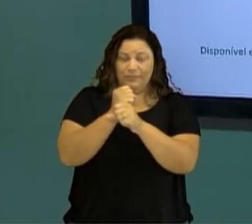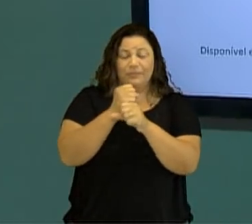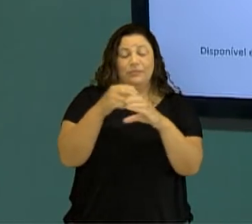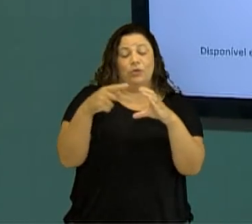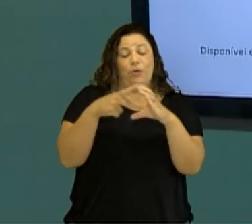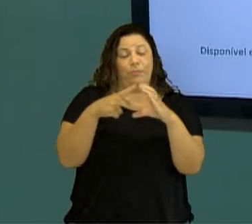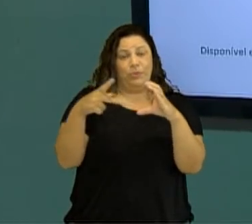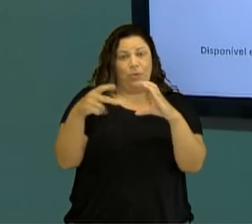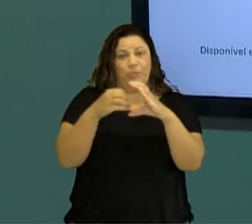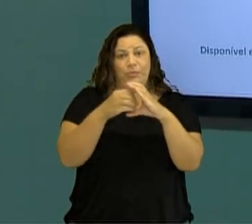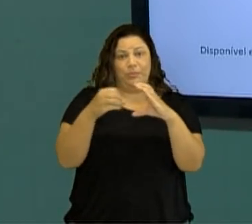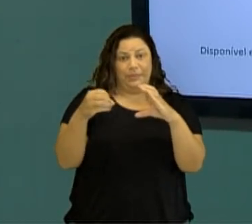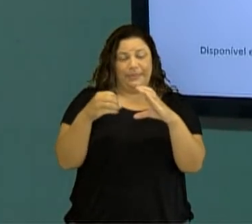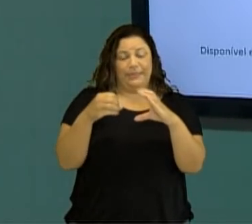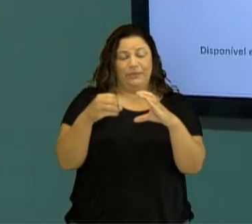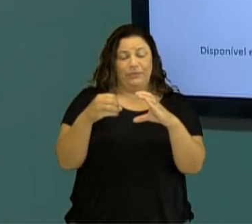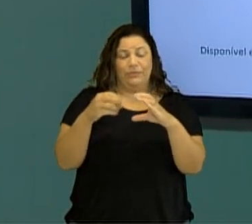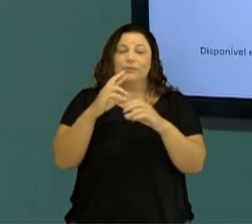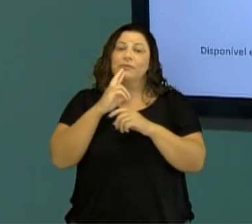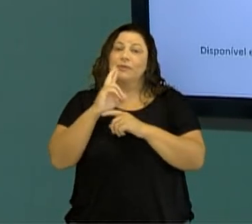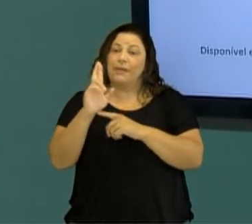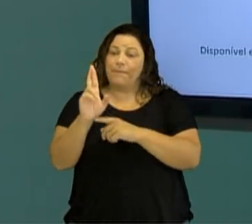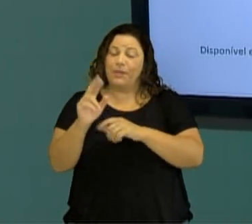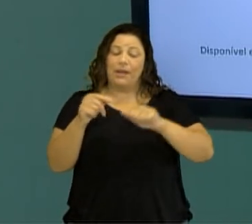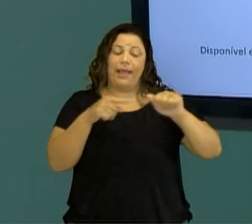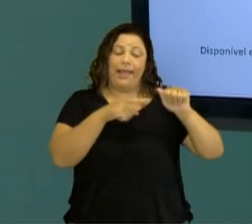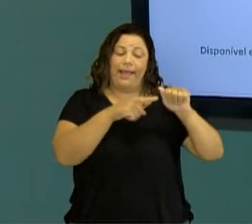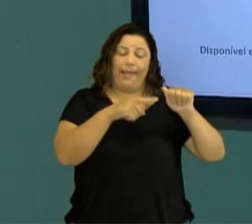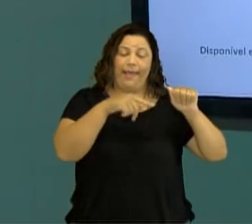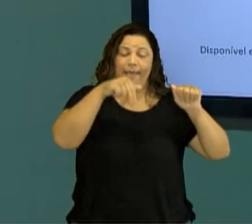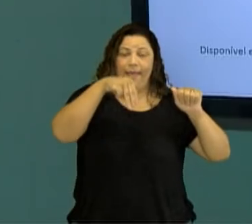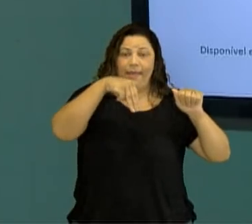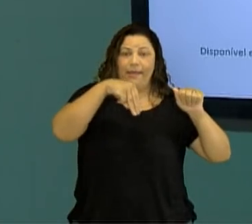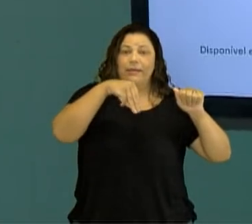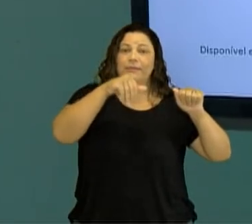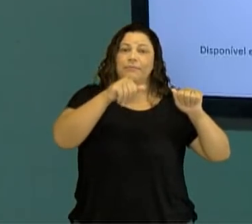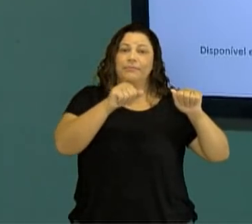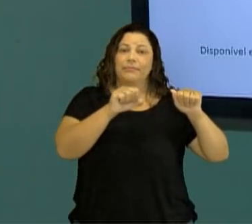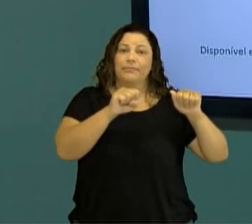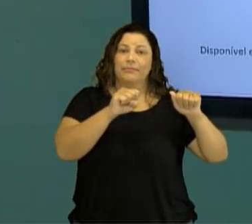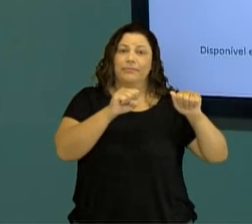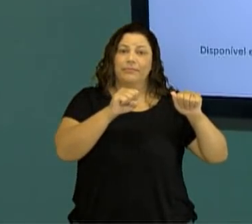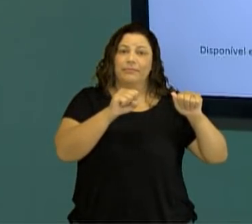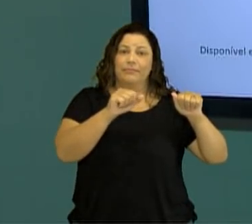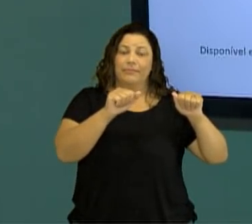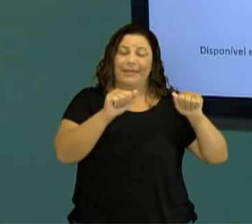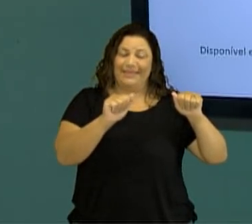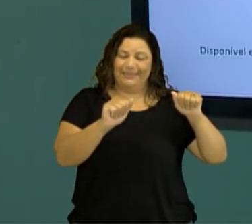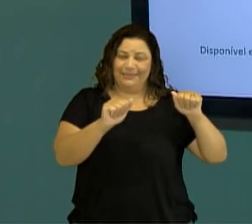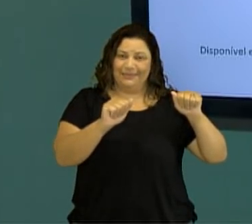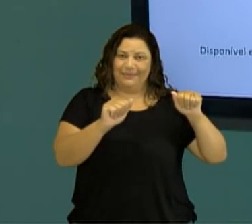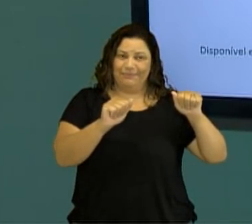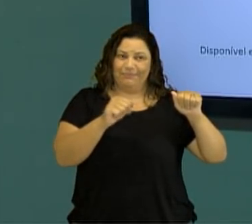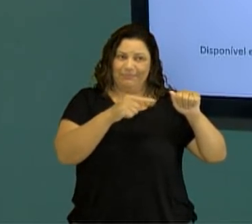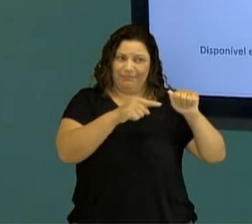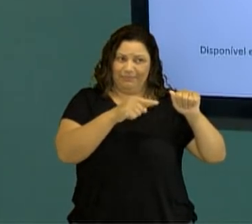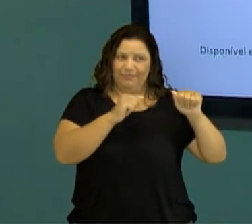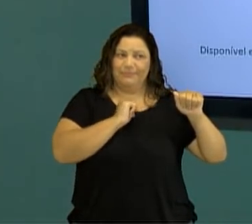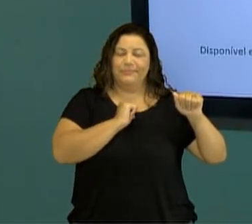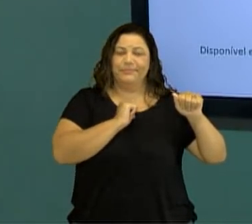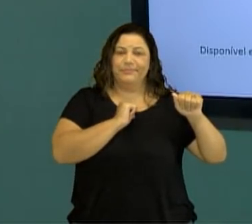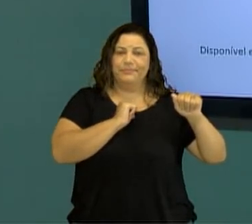tenho a massa atômica, que é representado pela letra A. Tá